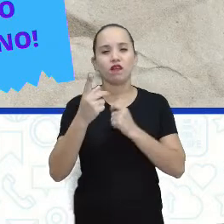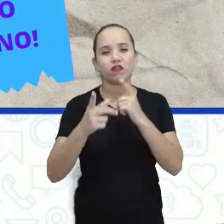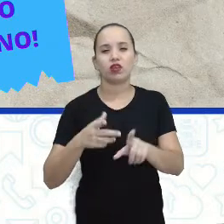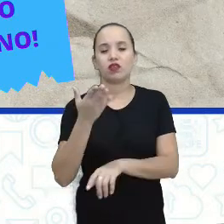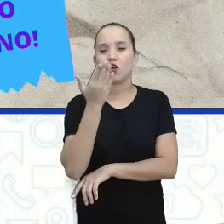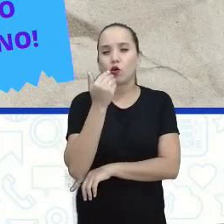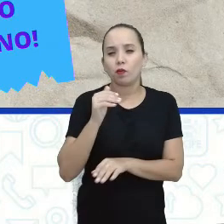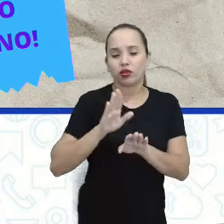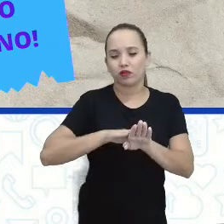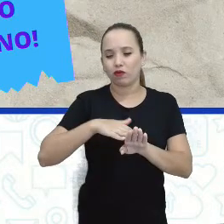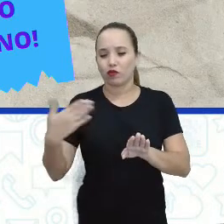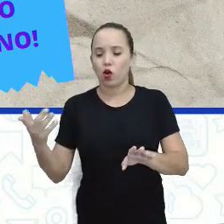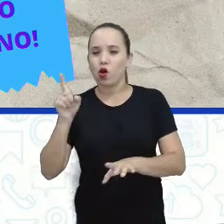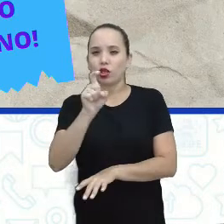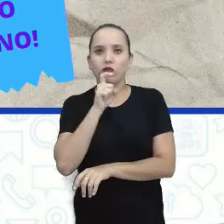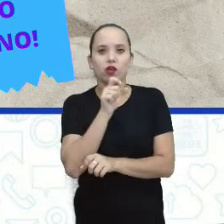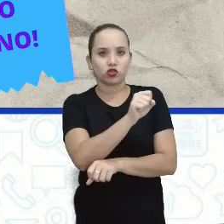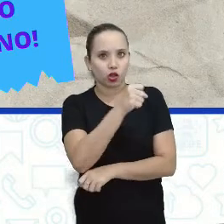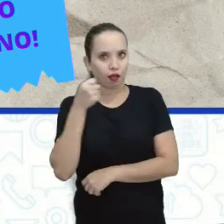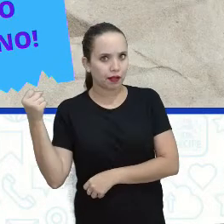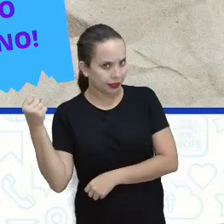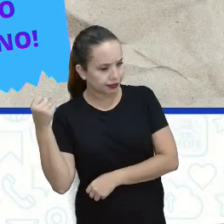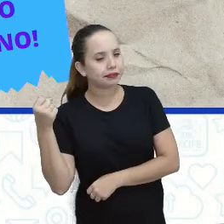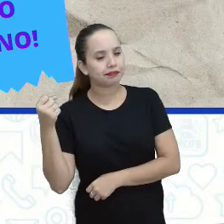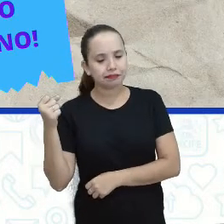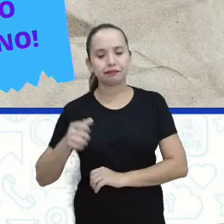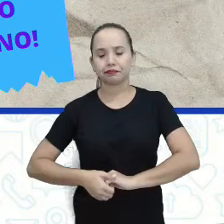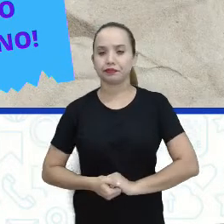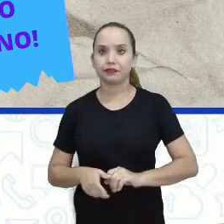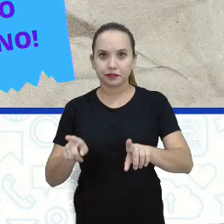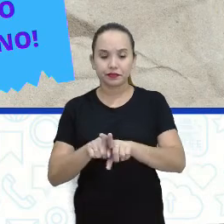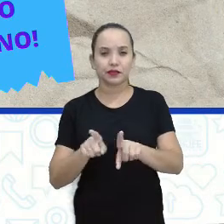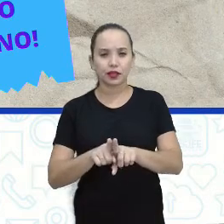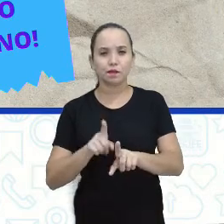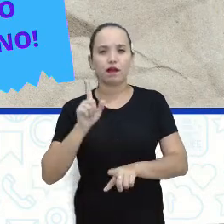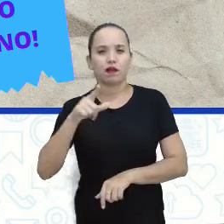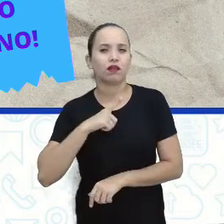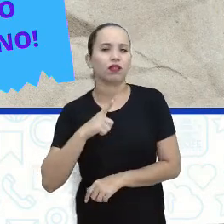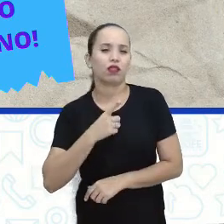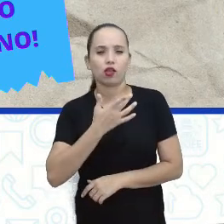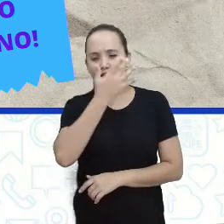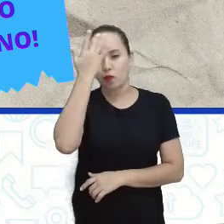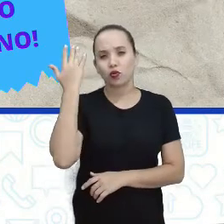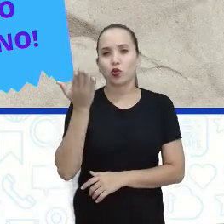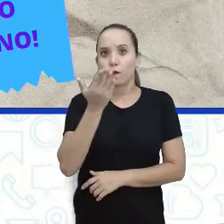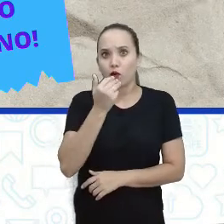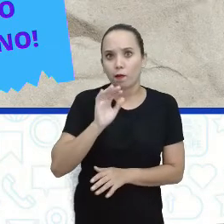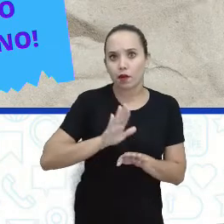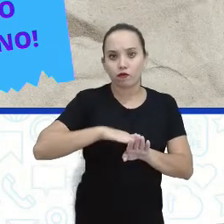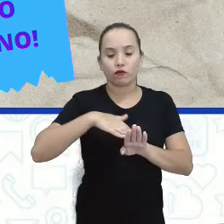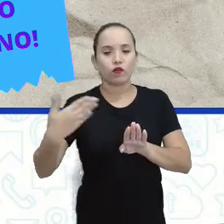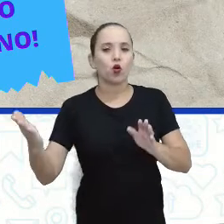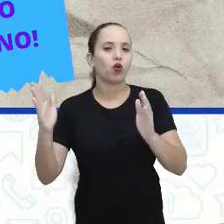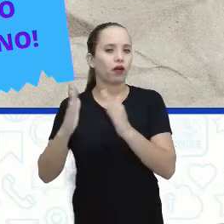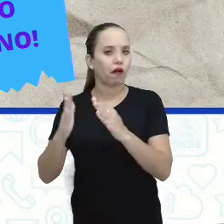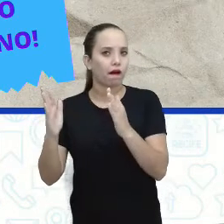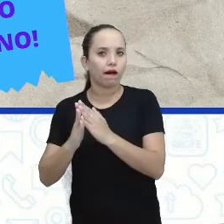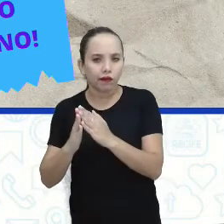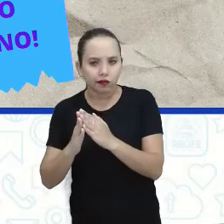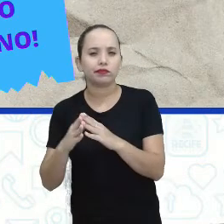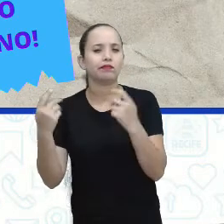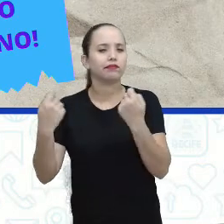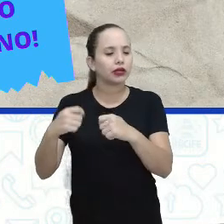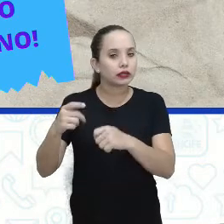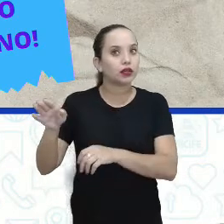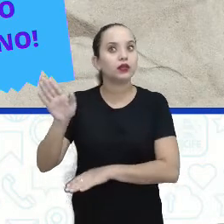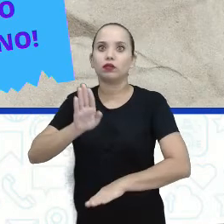mal conservados. Então, quem tem o hábito de comer fora ou ter que se alimentar fora de casa, então ter